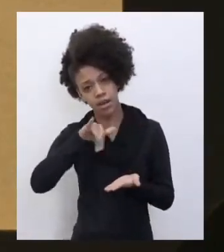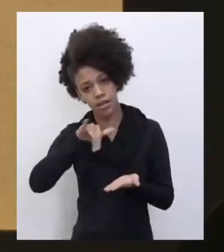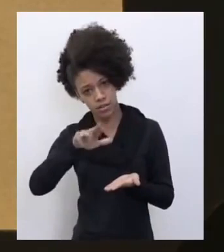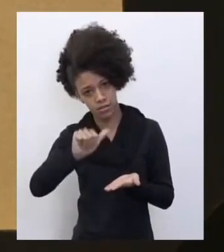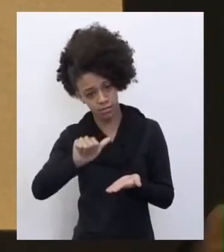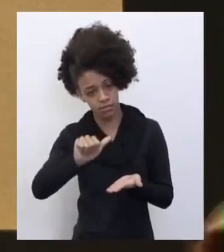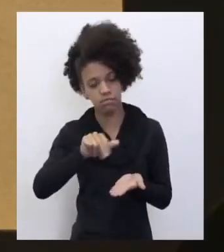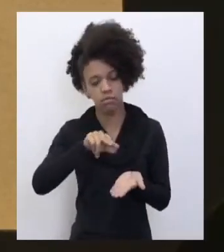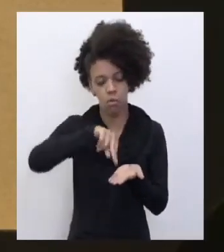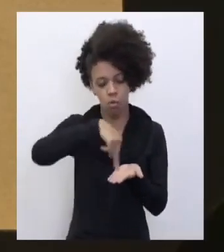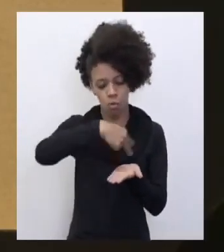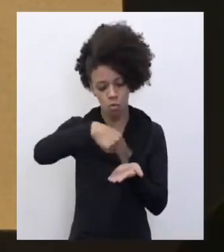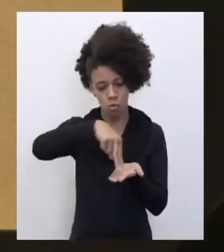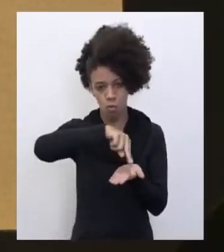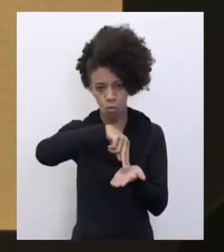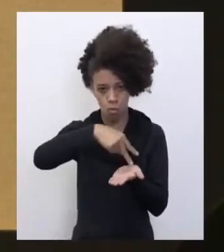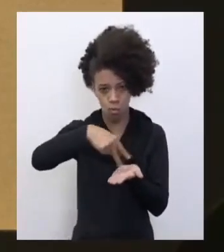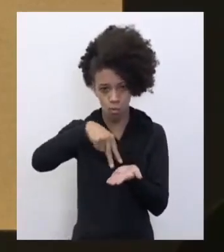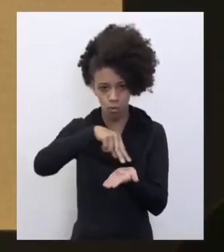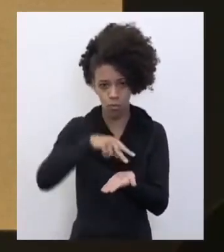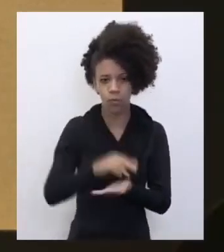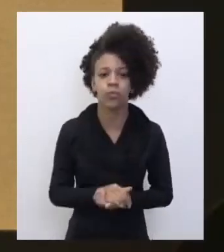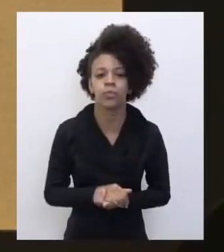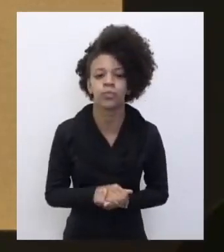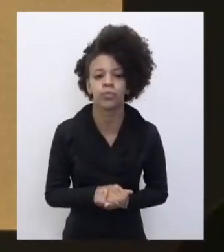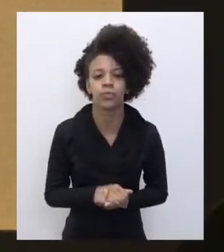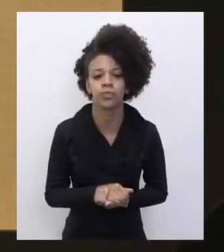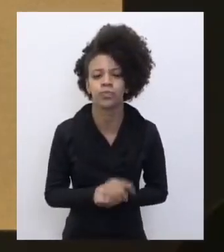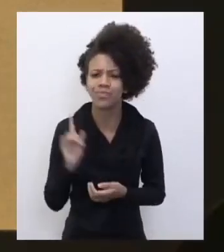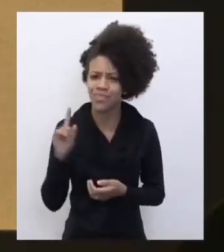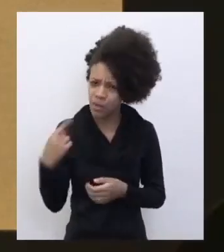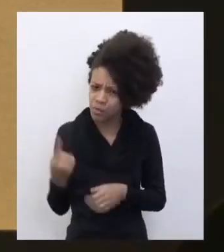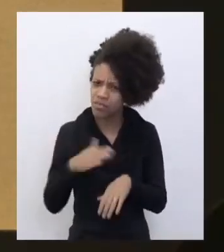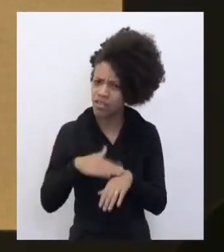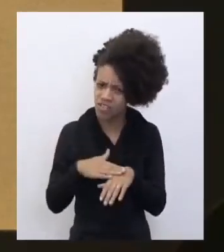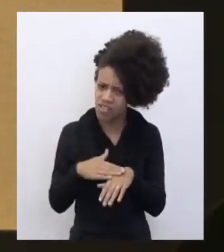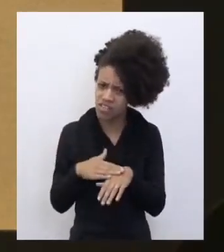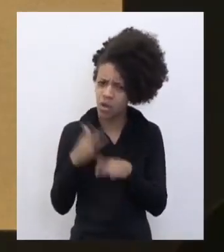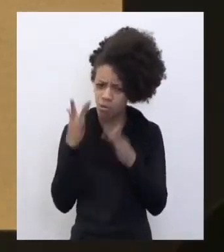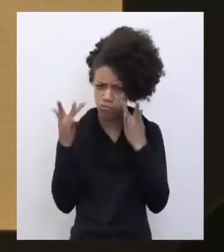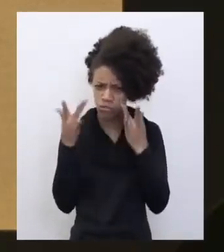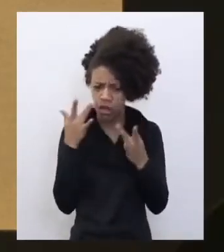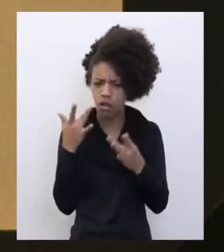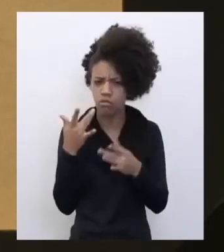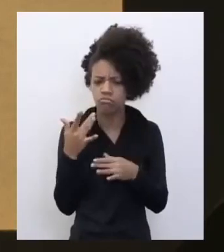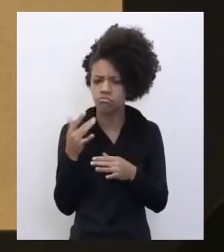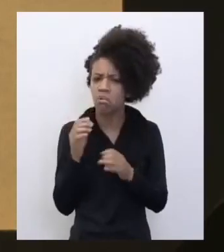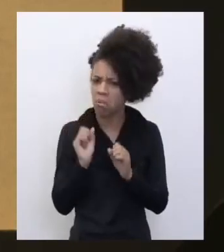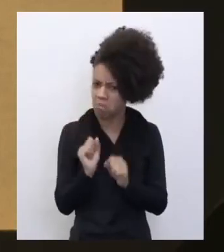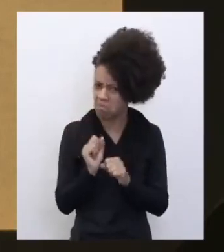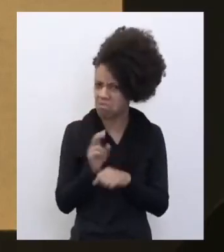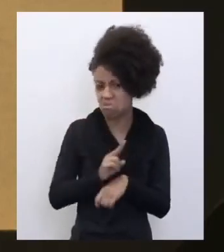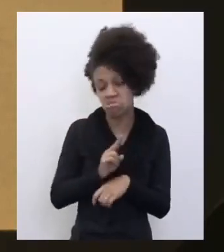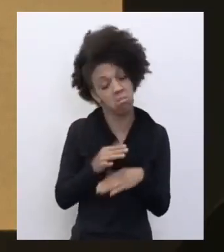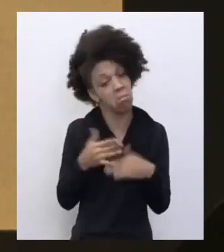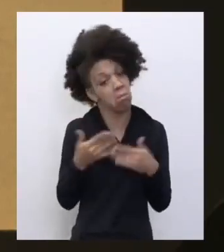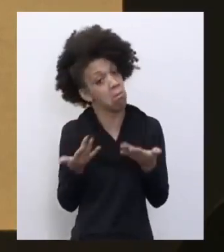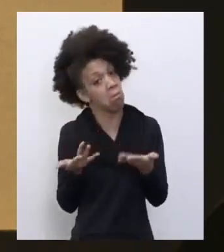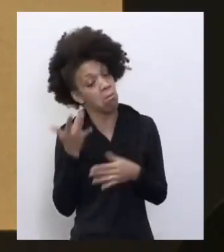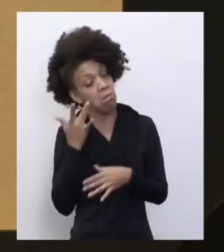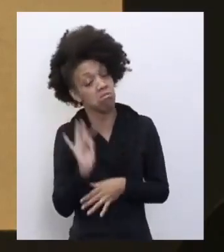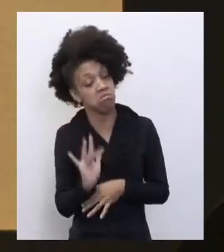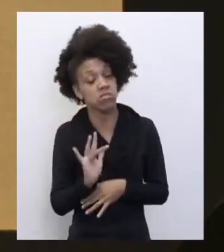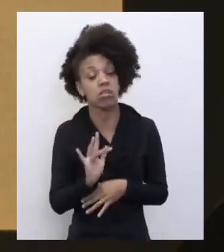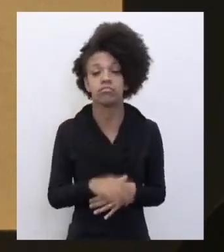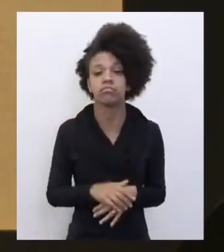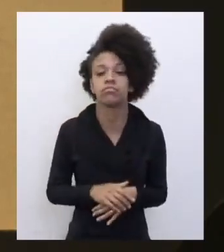turma? Que depois nós vamos fazer uma peça mesmo. Será que nós poderíamos usar essa bailarina, talvez? Na nossa